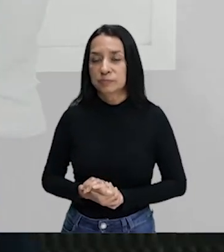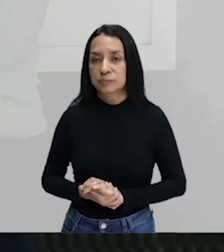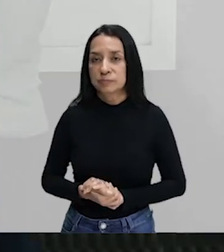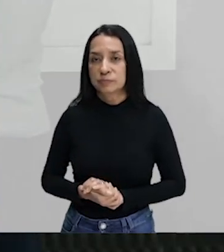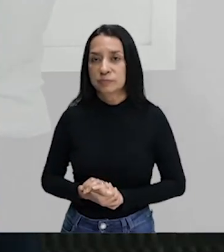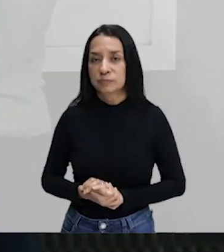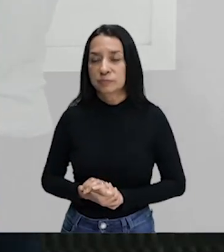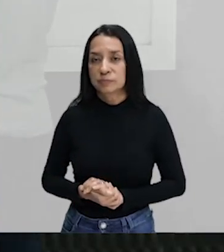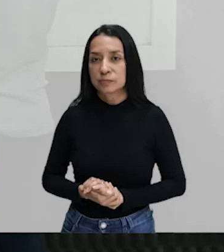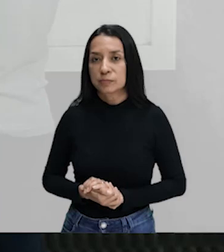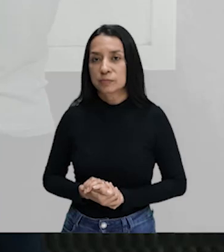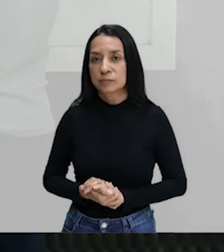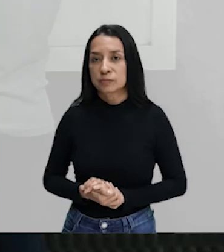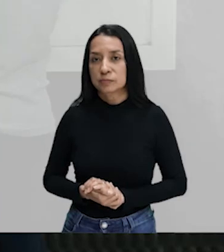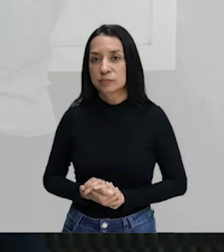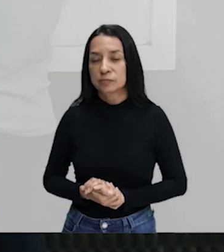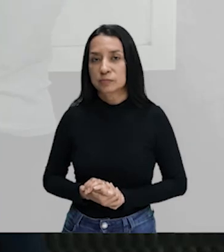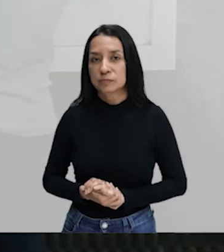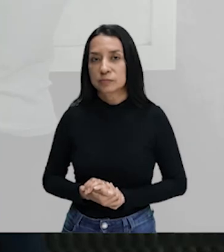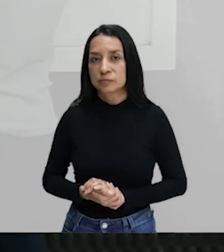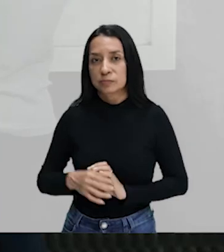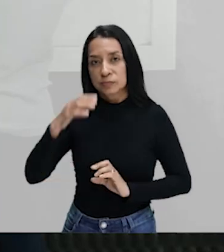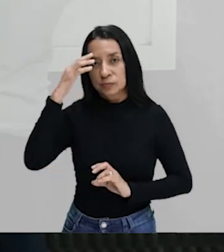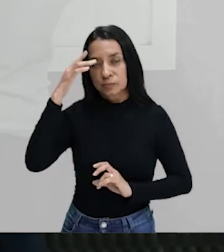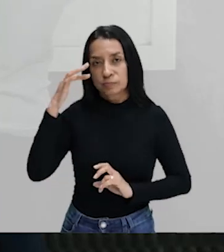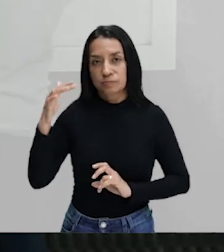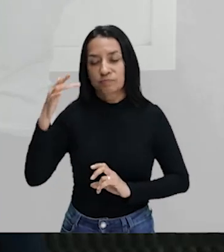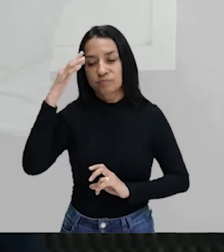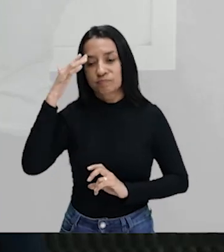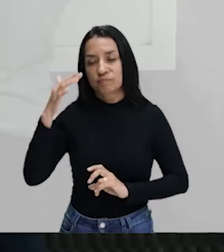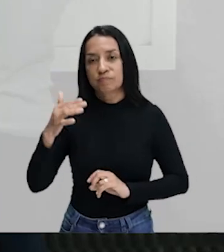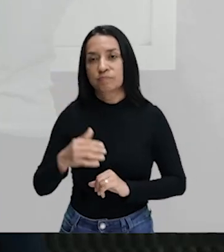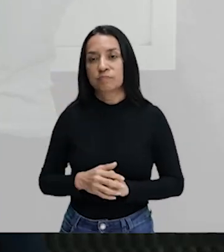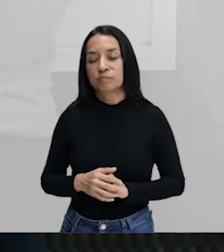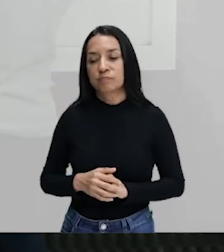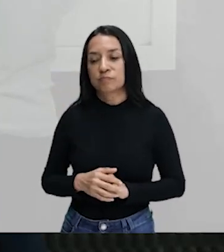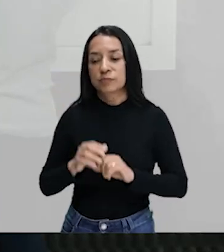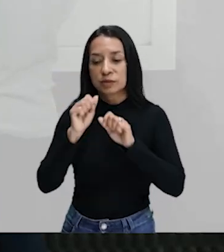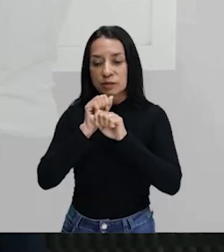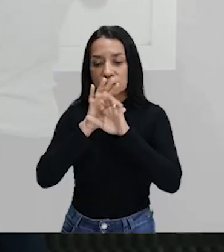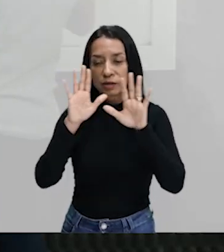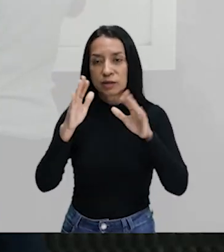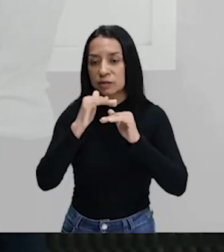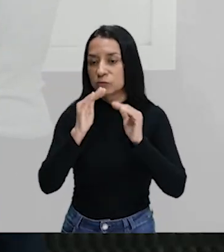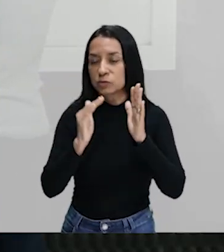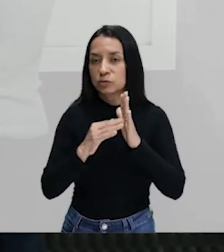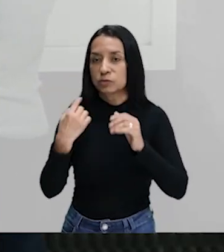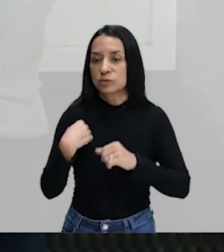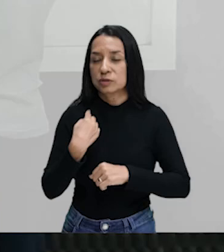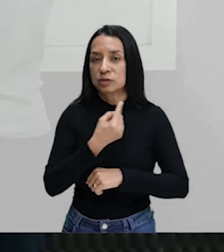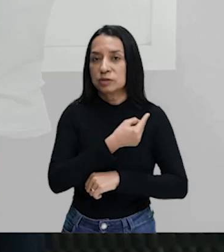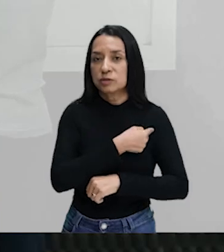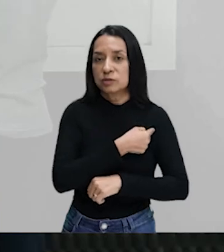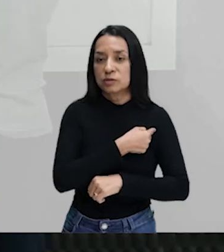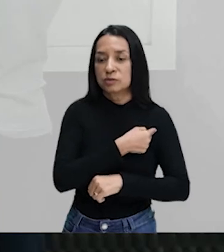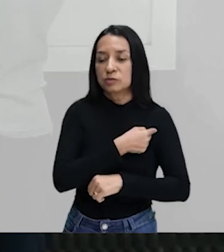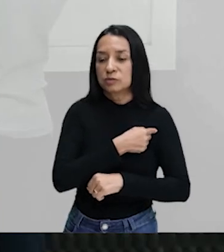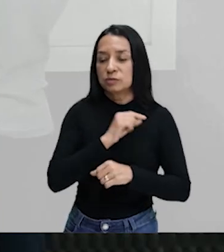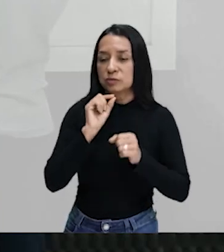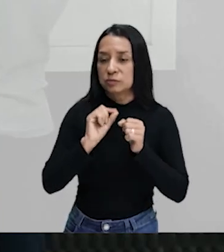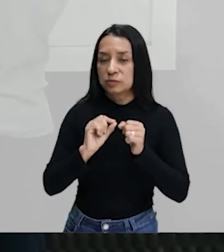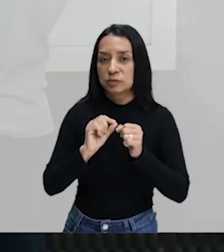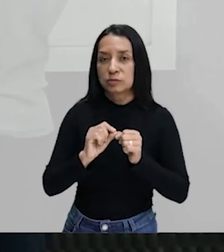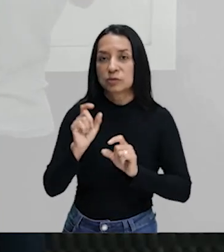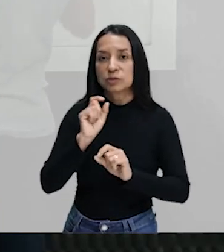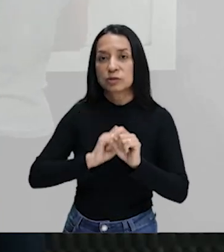olha, e reflexão. Então é claro que todas as nossas ações e aquilo